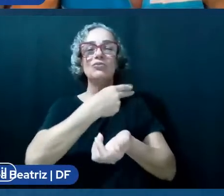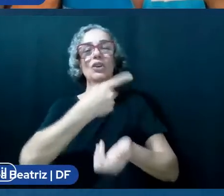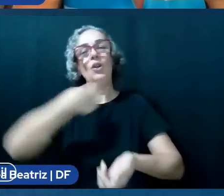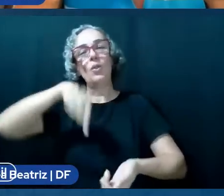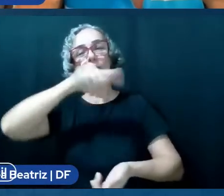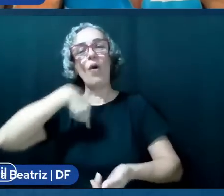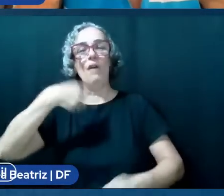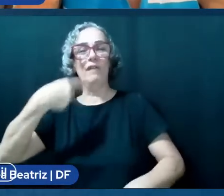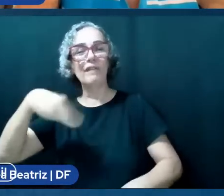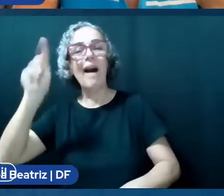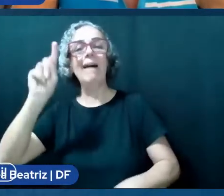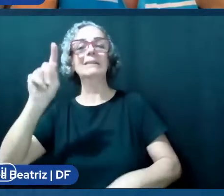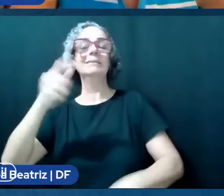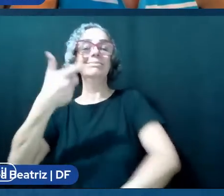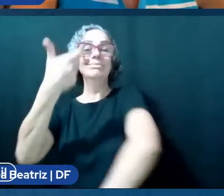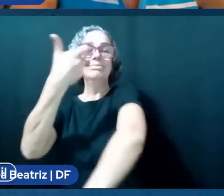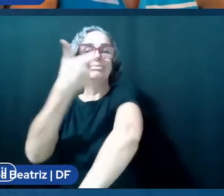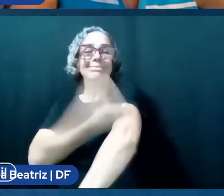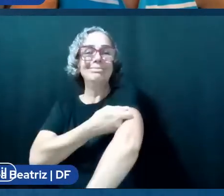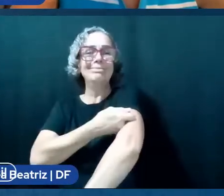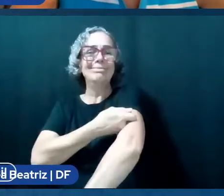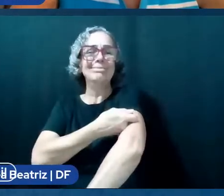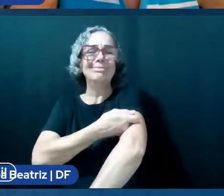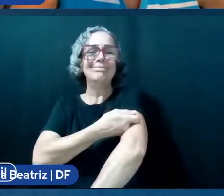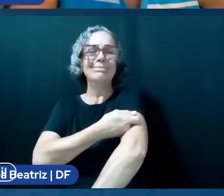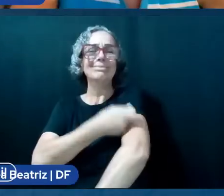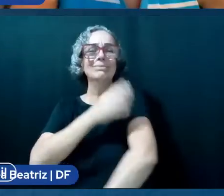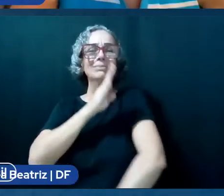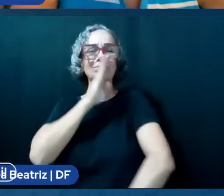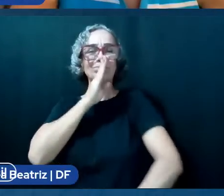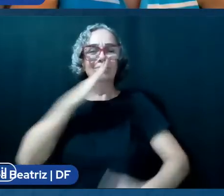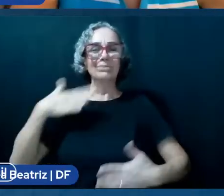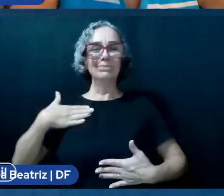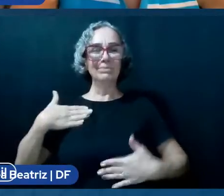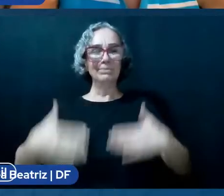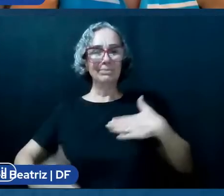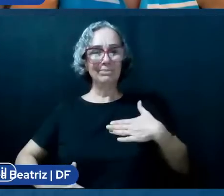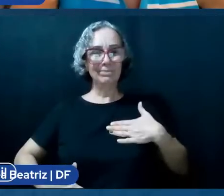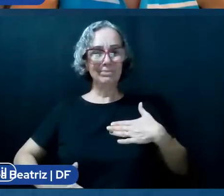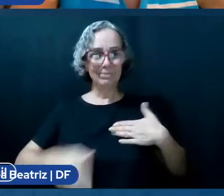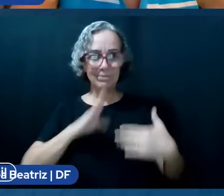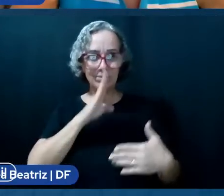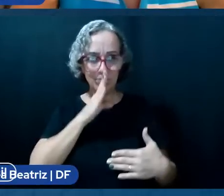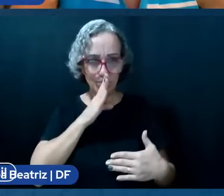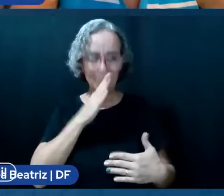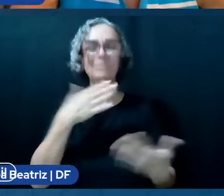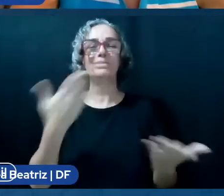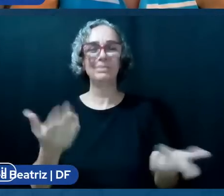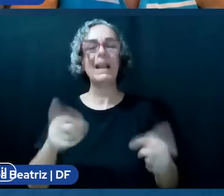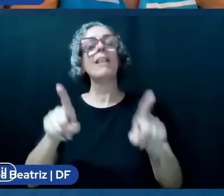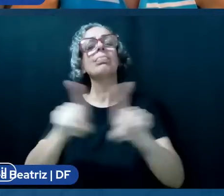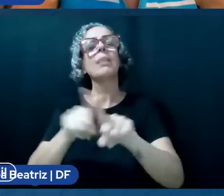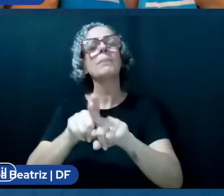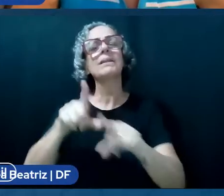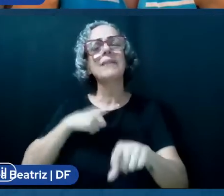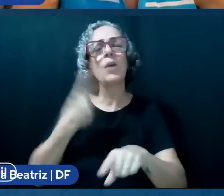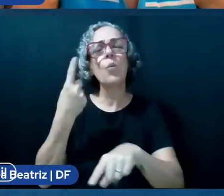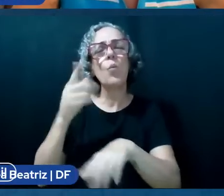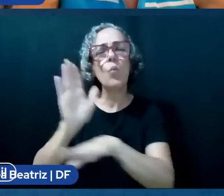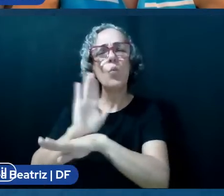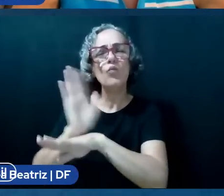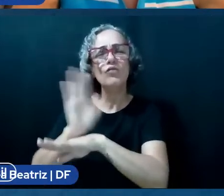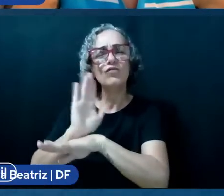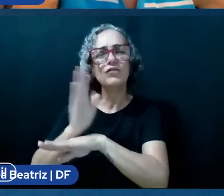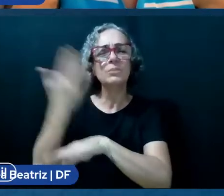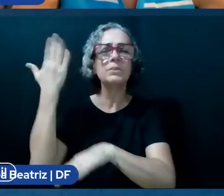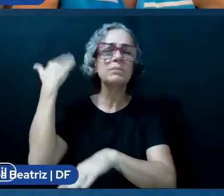aquilo que está sendo feito no corpo físico. Lembramos aqui daquele filme que recentemente saiu, né, O Predestinado, que conta